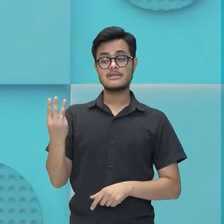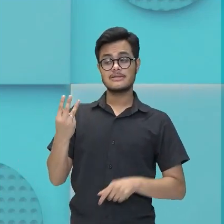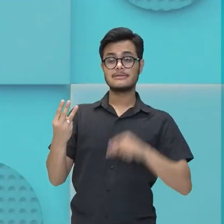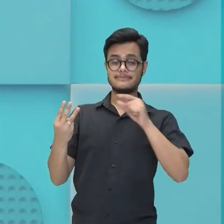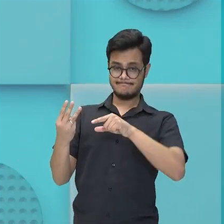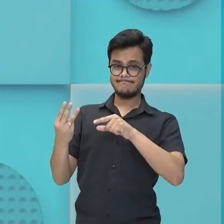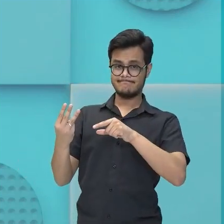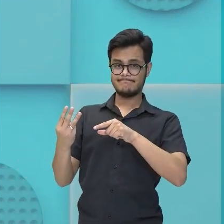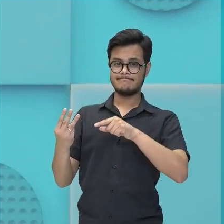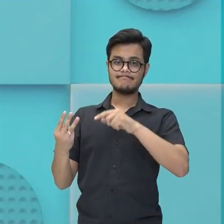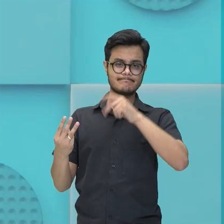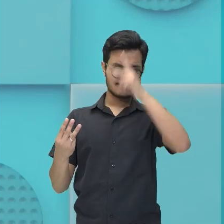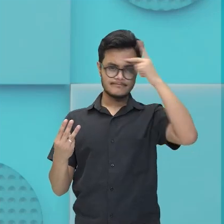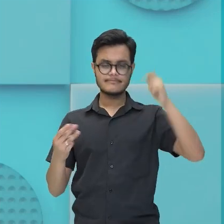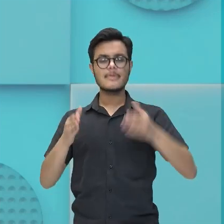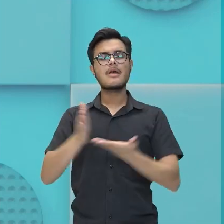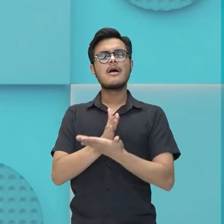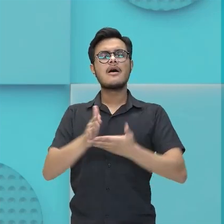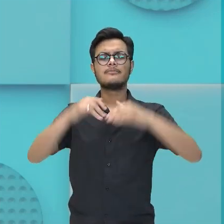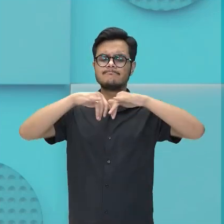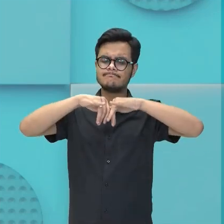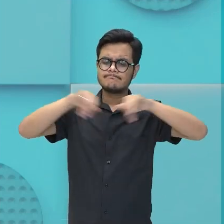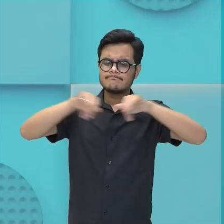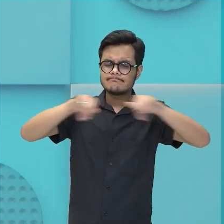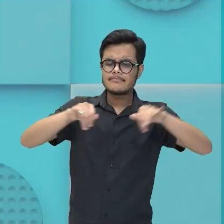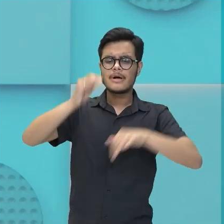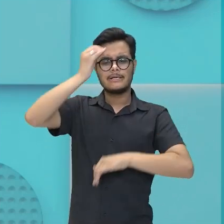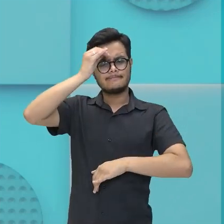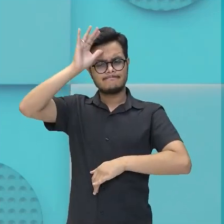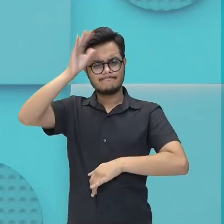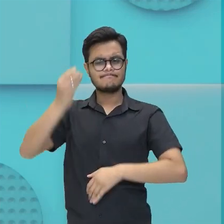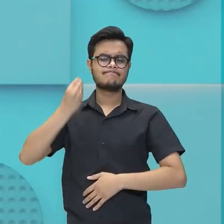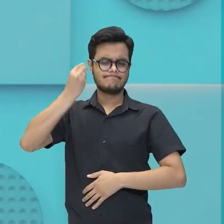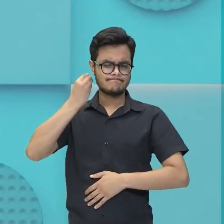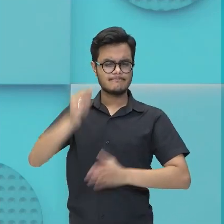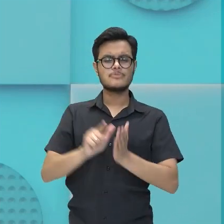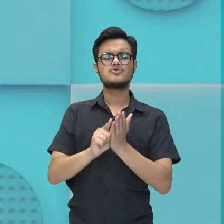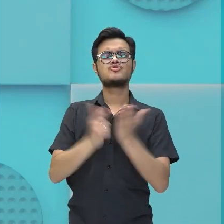nos veículos que trabalham com divulgação de conhecimento,